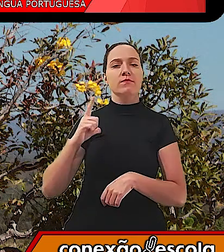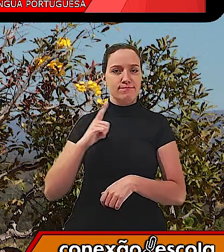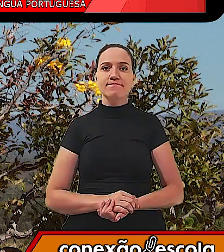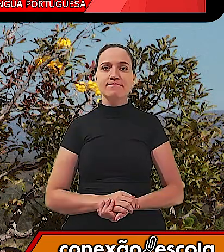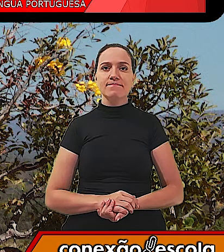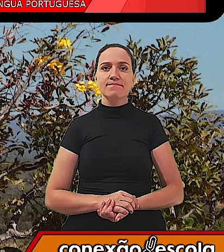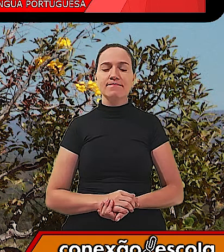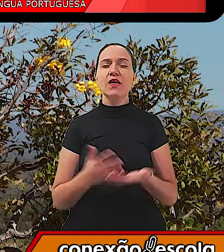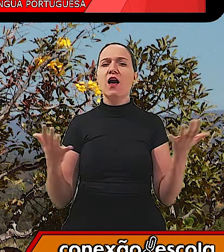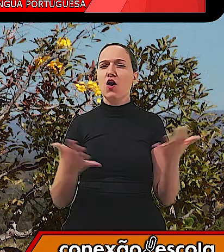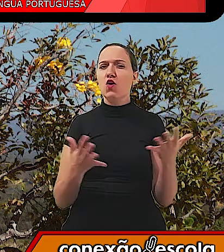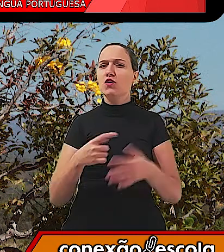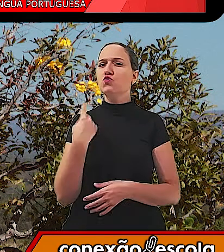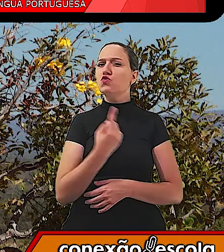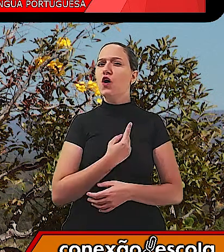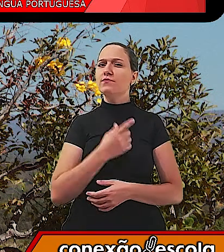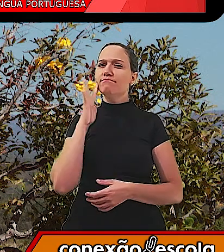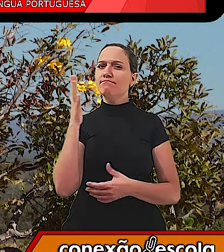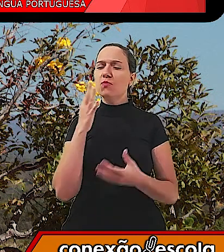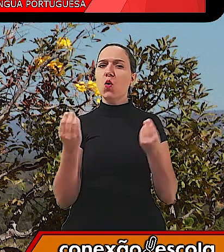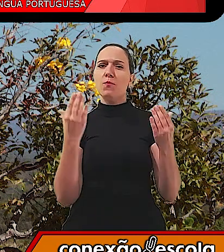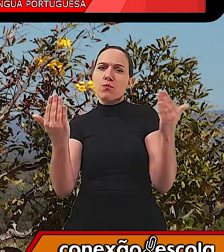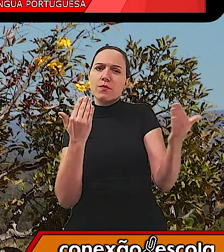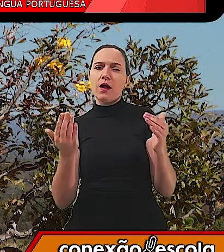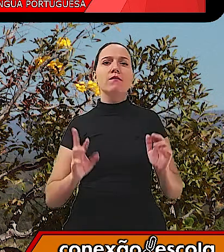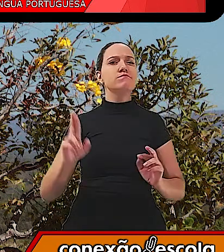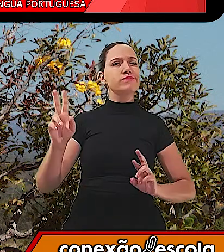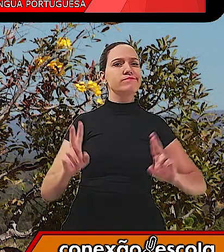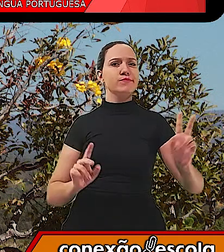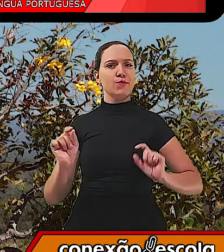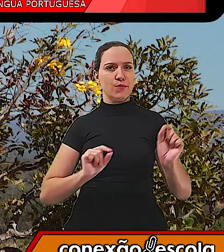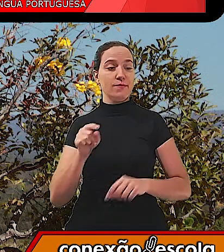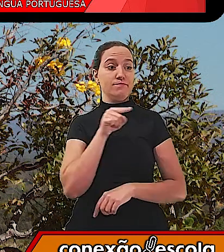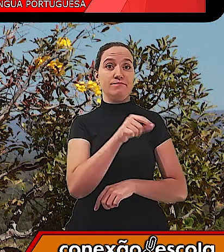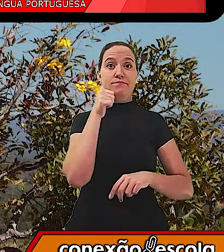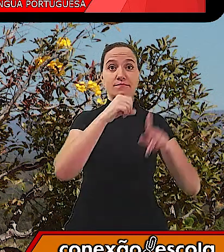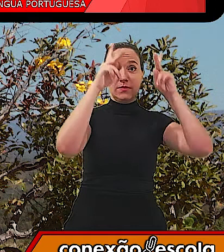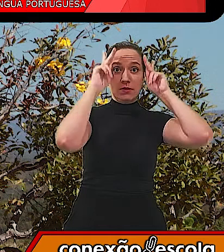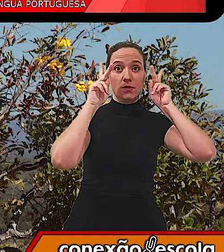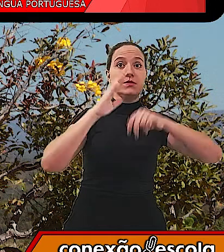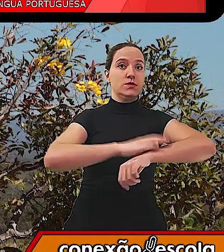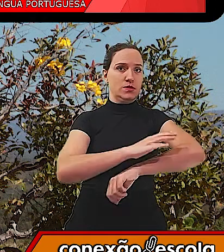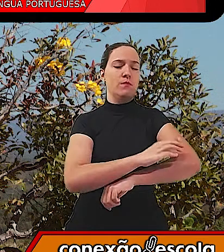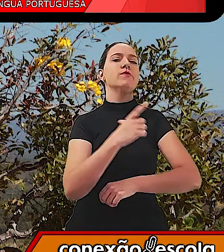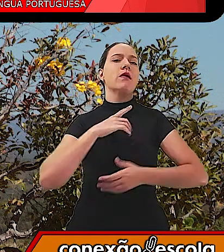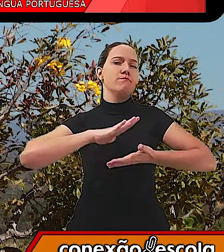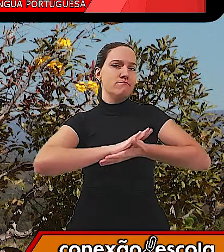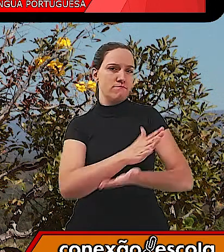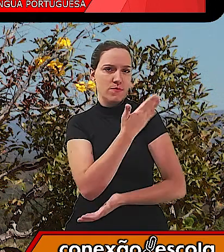né? Agora vamos pensar nas diferenças. A princesa e o sapo têm